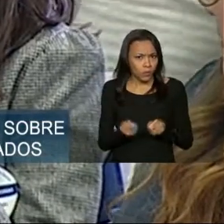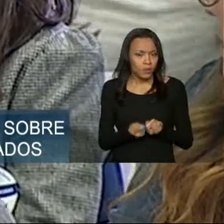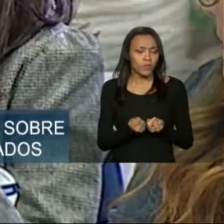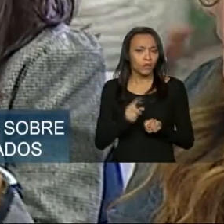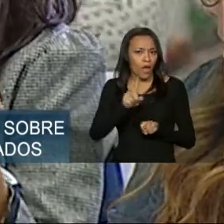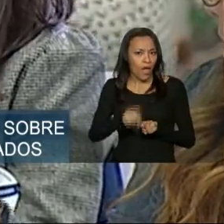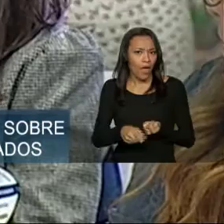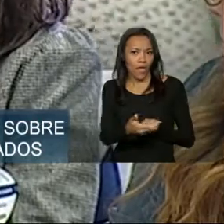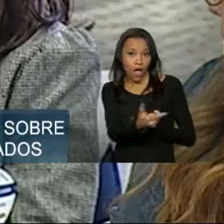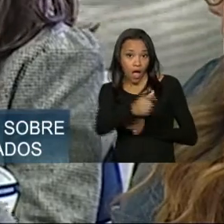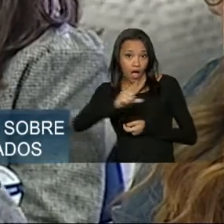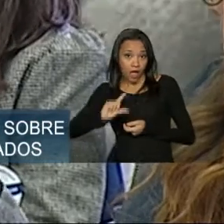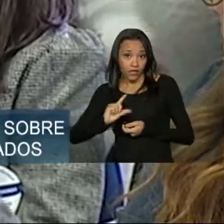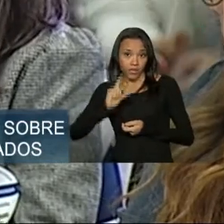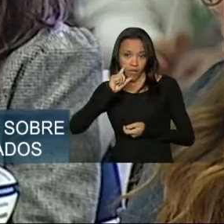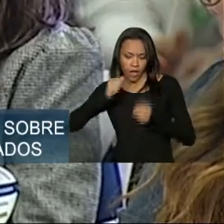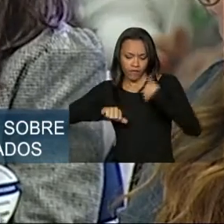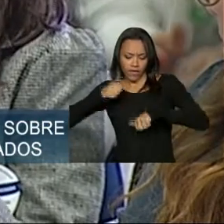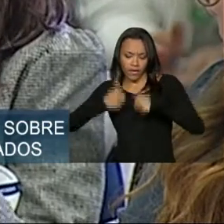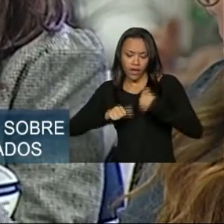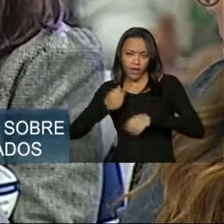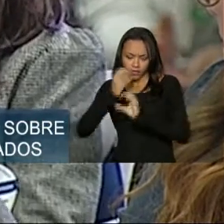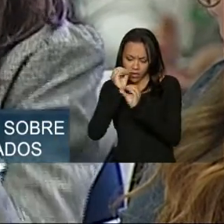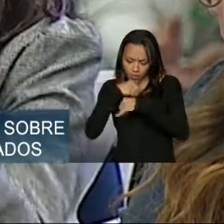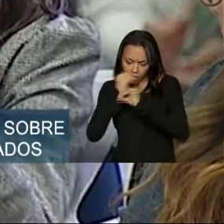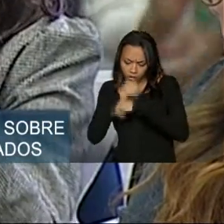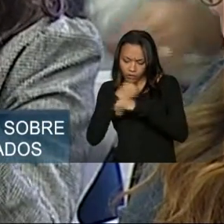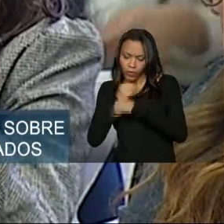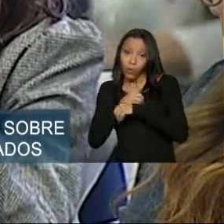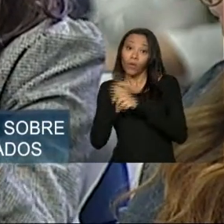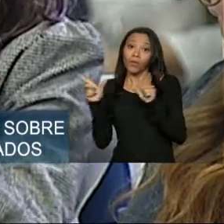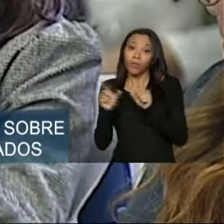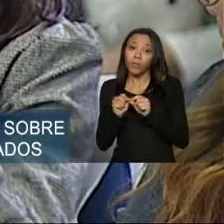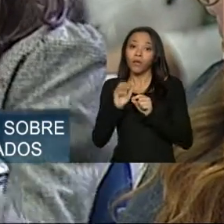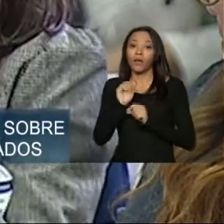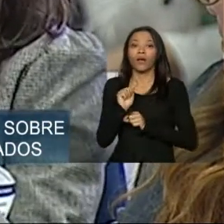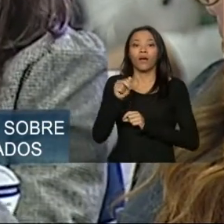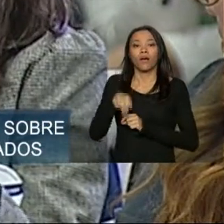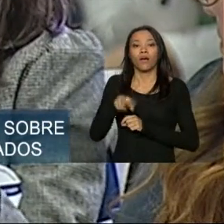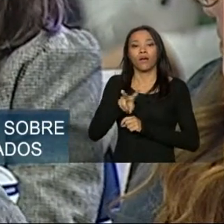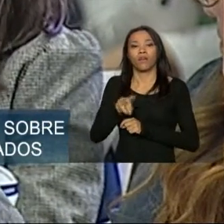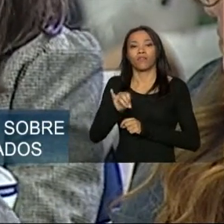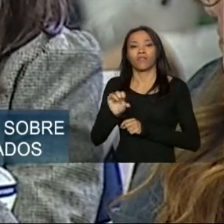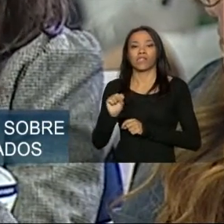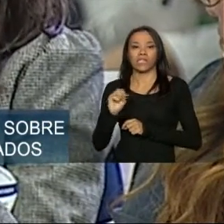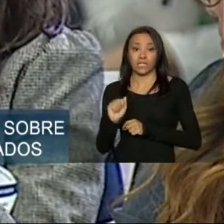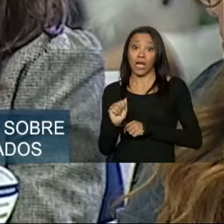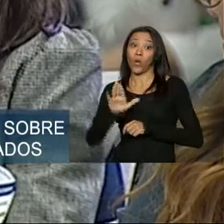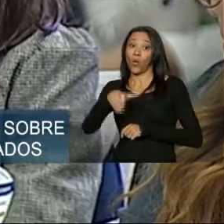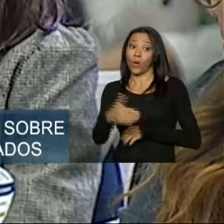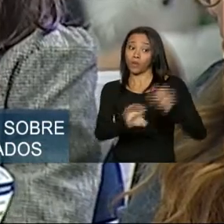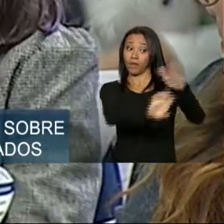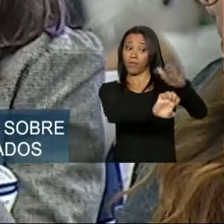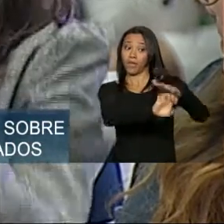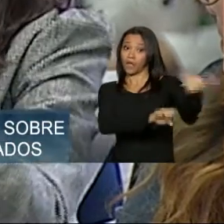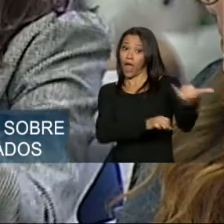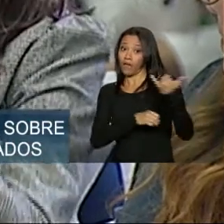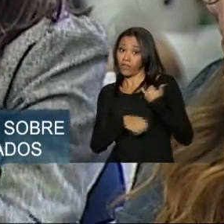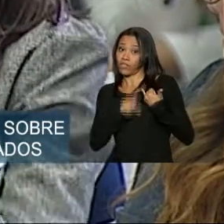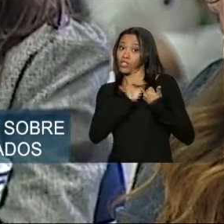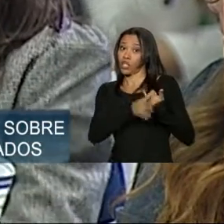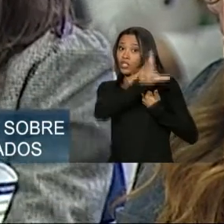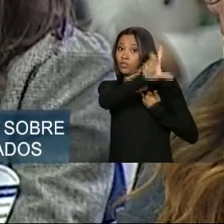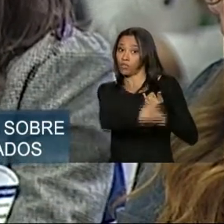essa avaliação laboratorial da Anvisa, enfim, a partir do momento que a empresa diz que reduziu lá a porcentagem no rótulo? E não. Outra